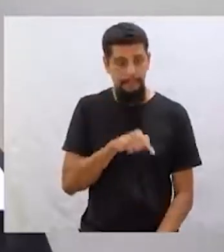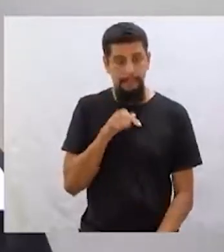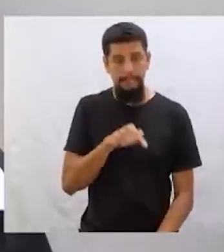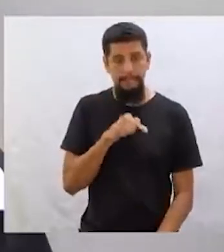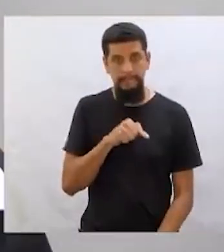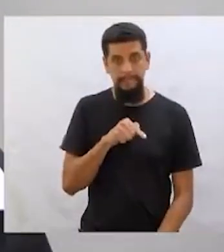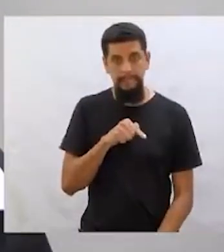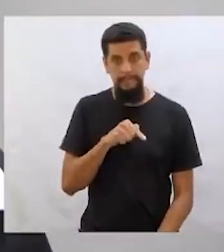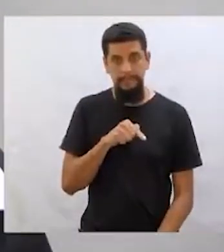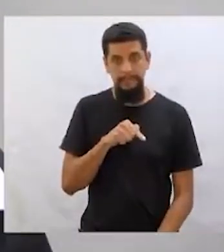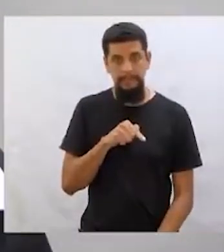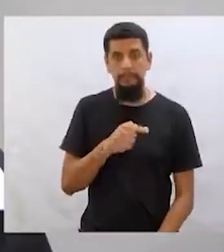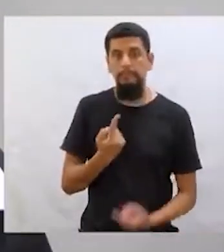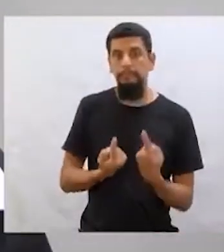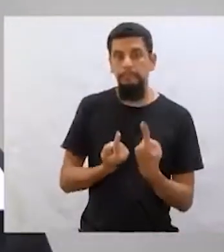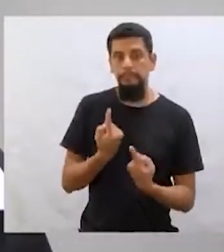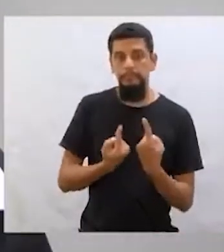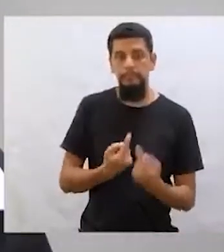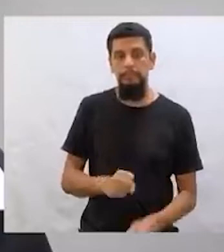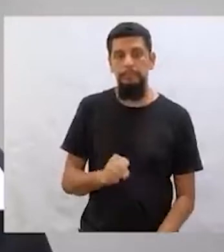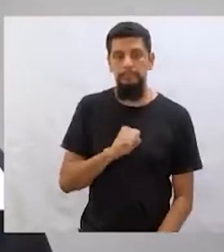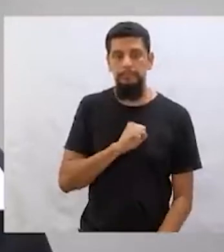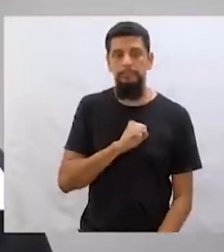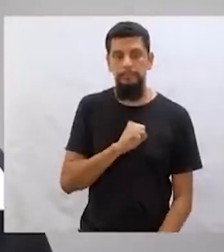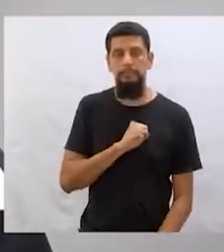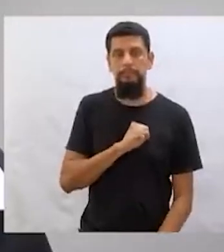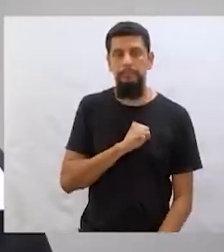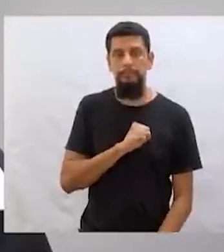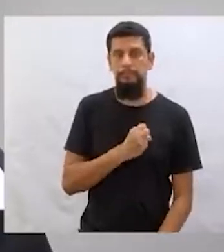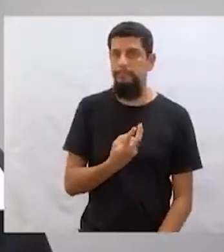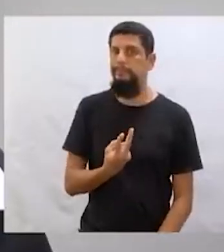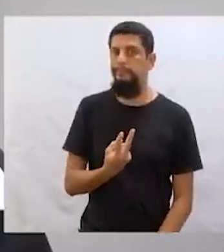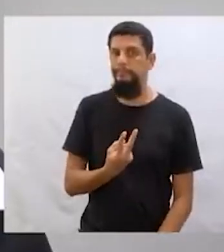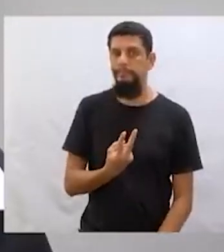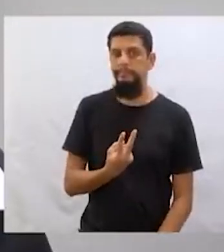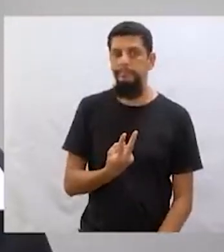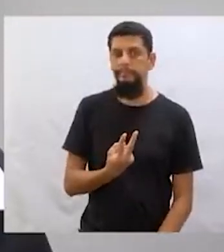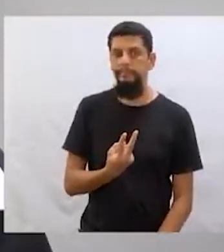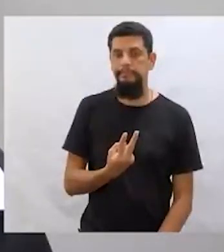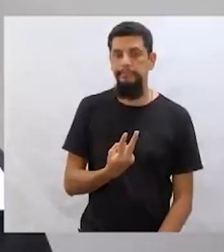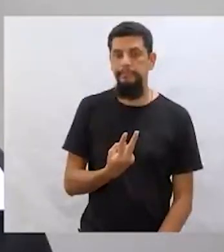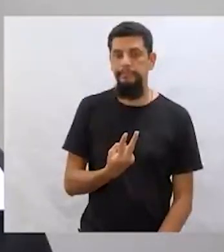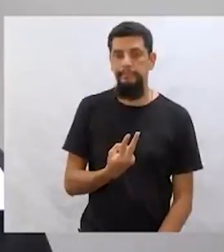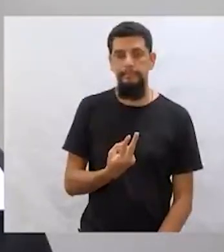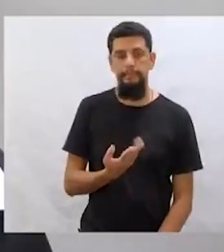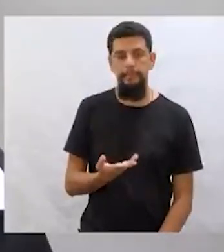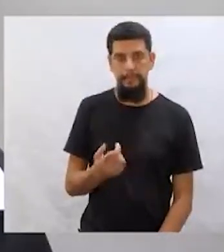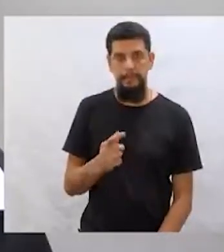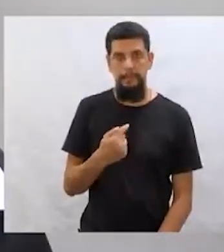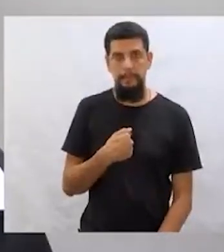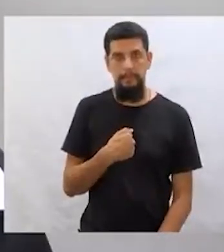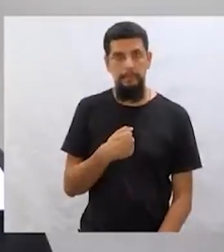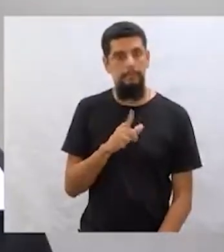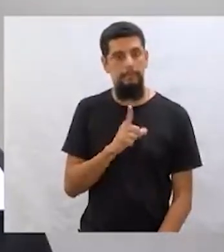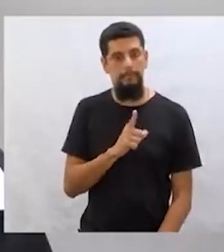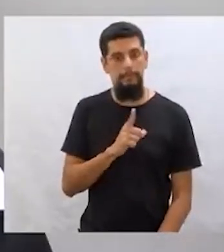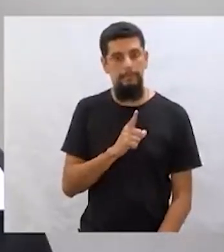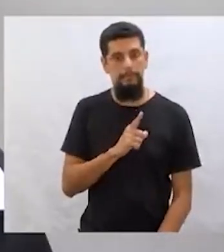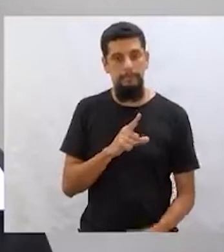essa daqui. Qual será? Ah! Número 2. Número 2. E eu tenho